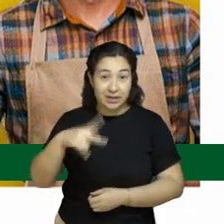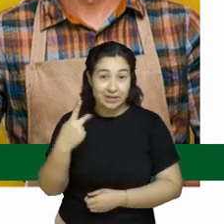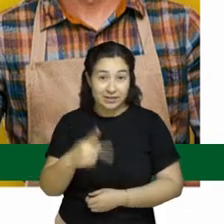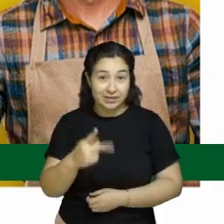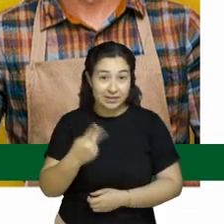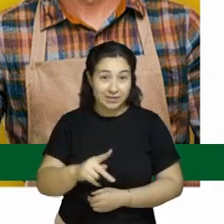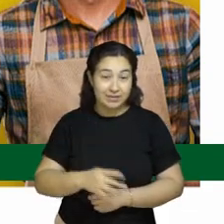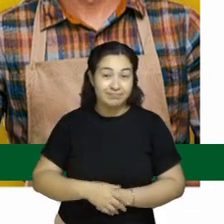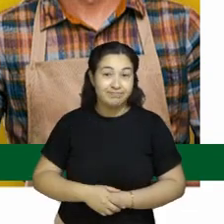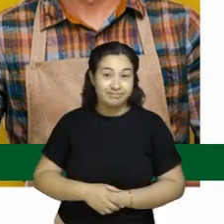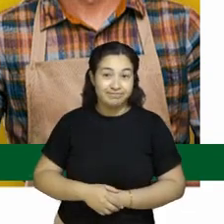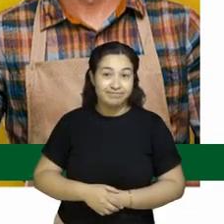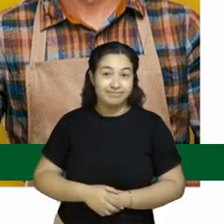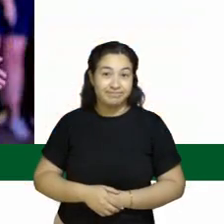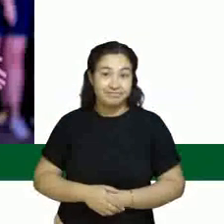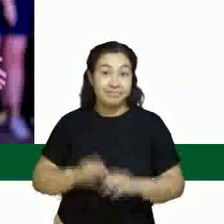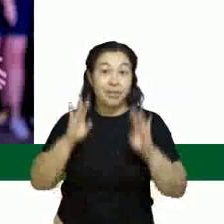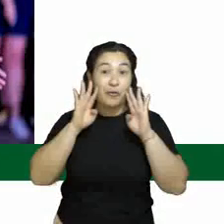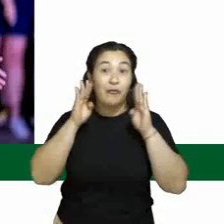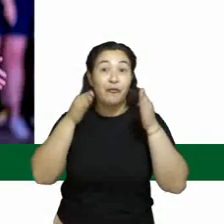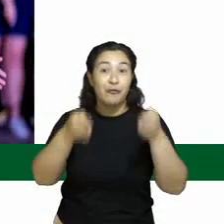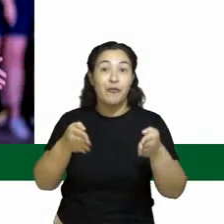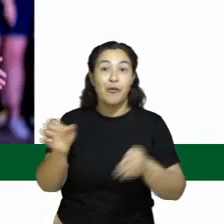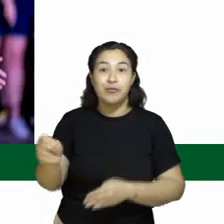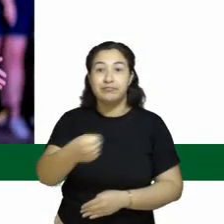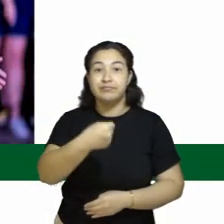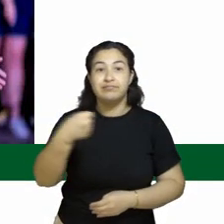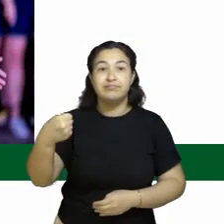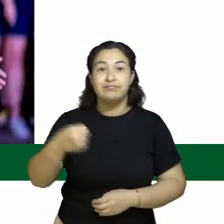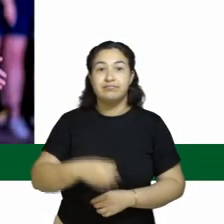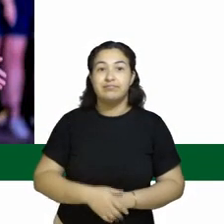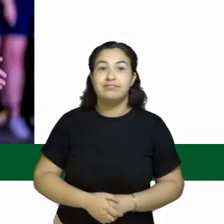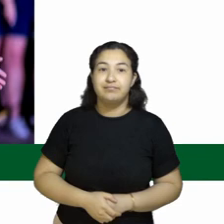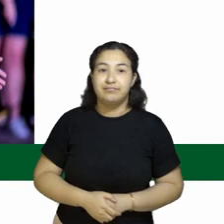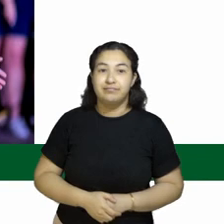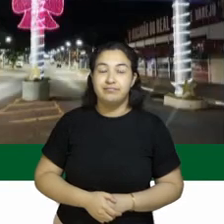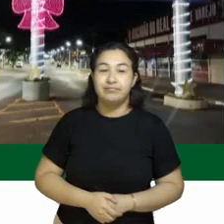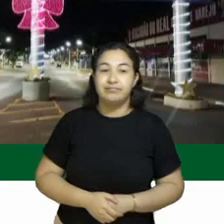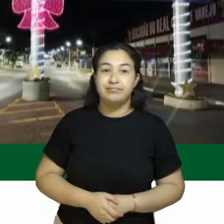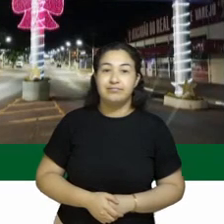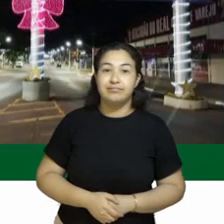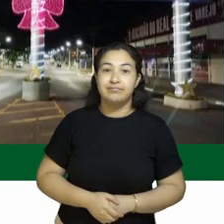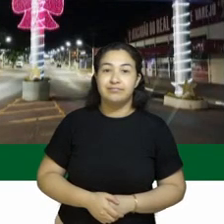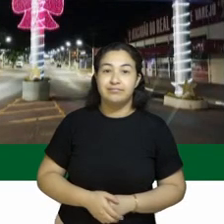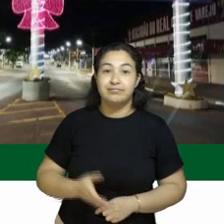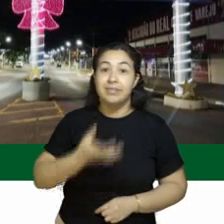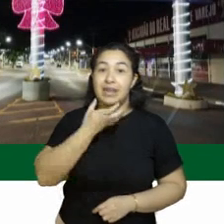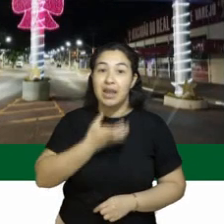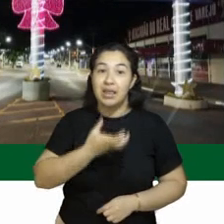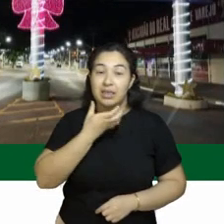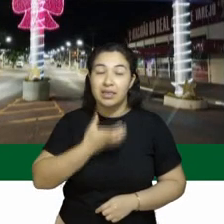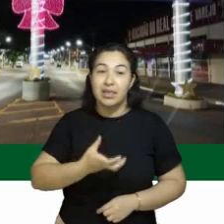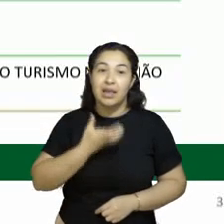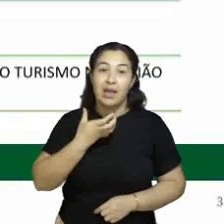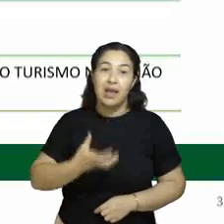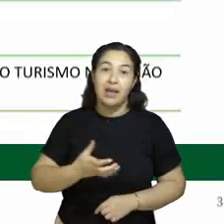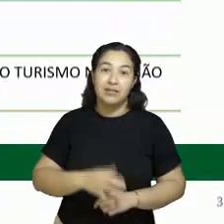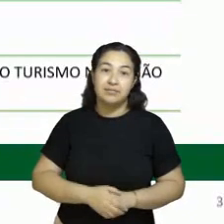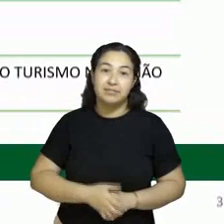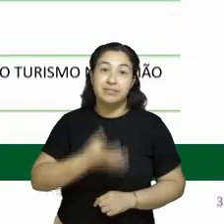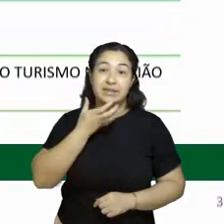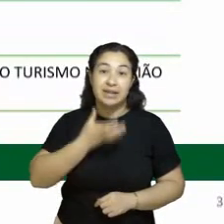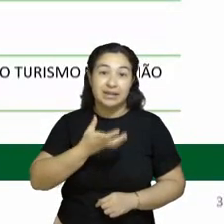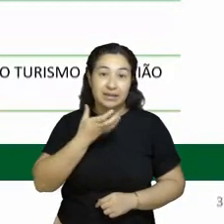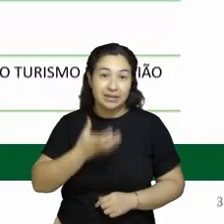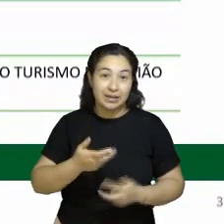o roteiro cervejeiro já consolidado também, Doce Natal de Caibi, Natal de